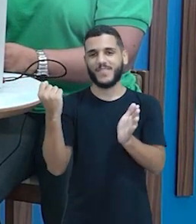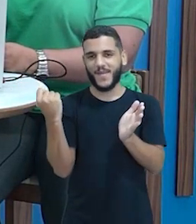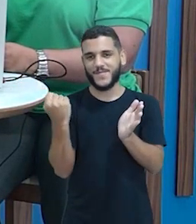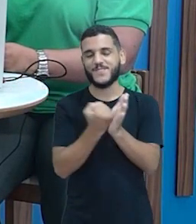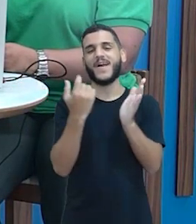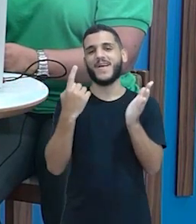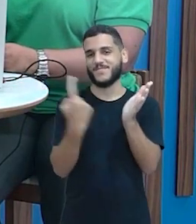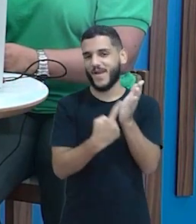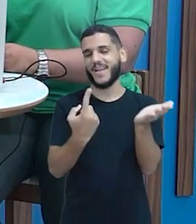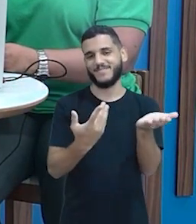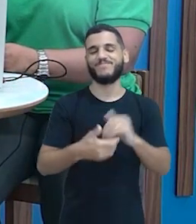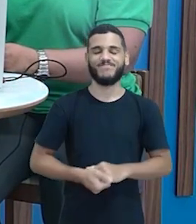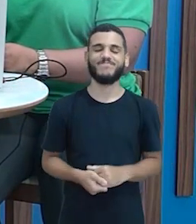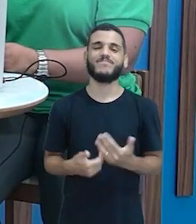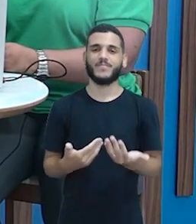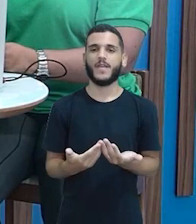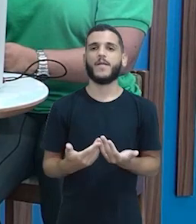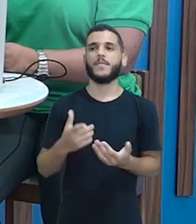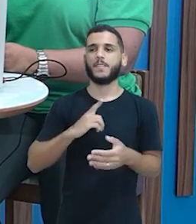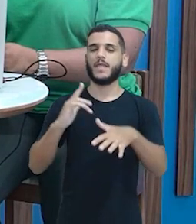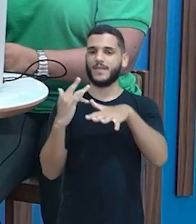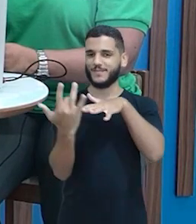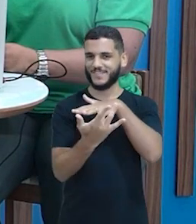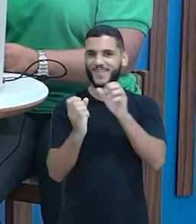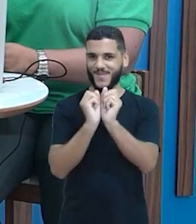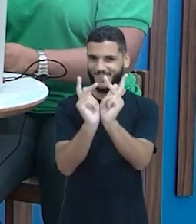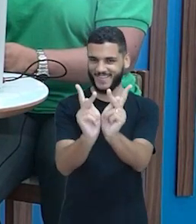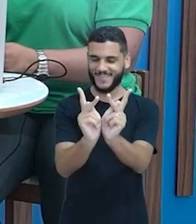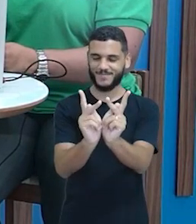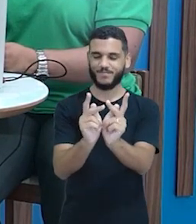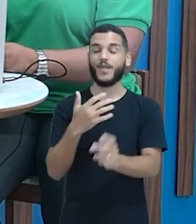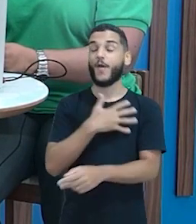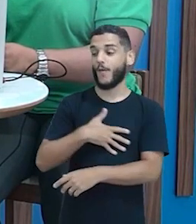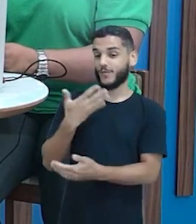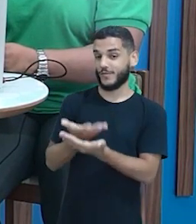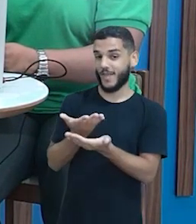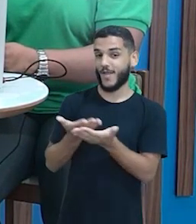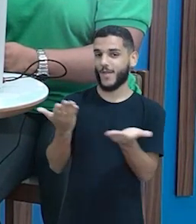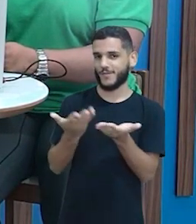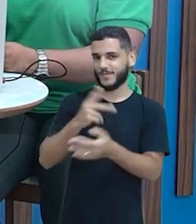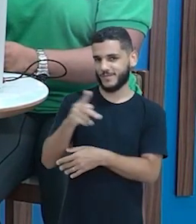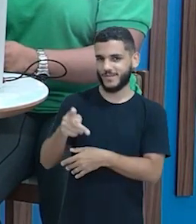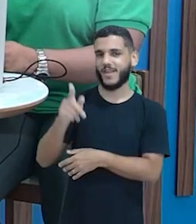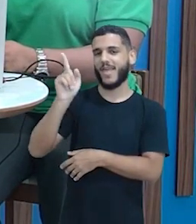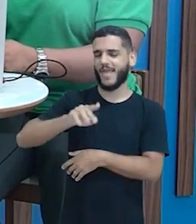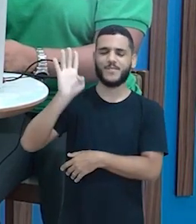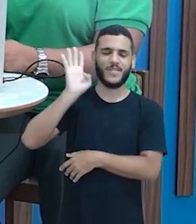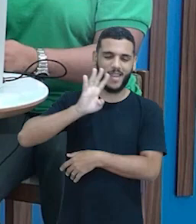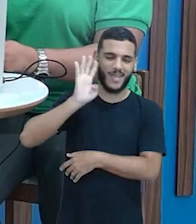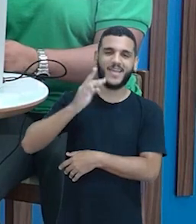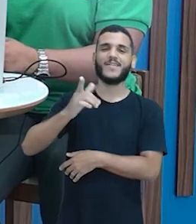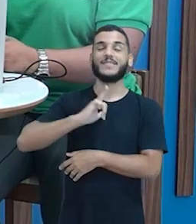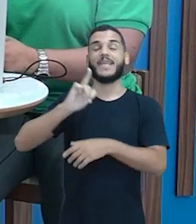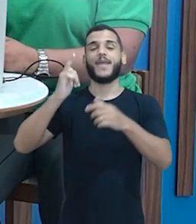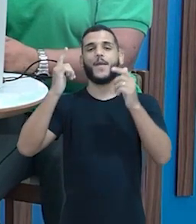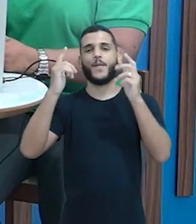quero ver você lá postando eu vou refastar Você também tá certo gostou da aula de hoje professora muito bastante divertida com esse tema da